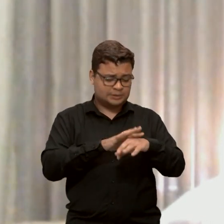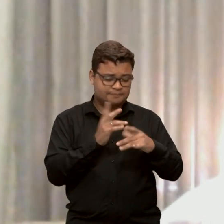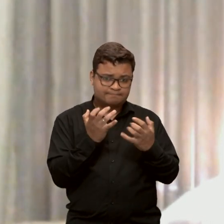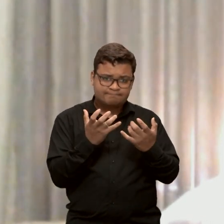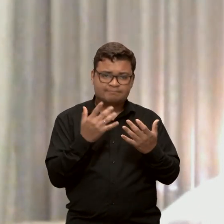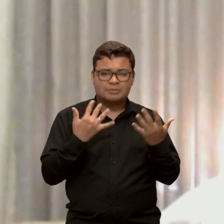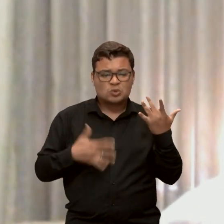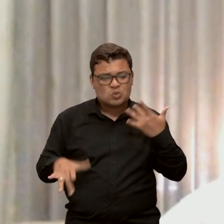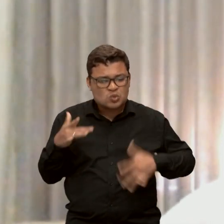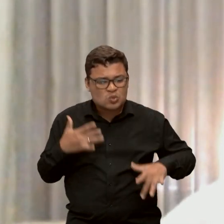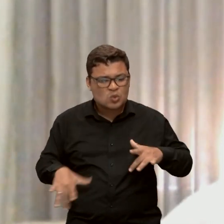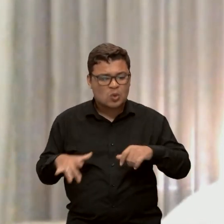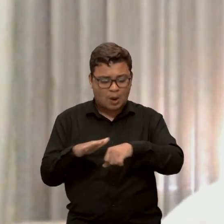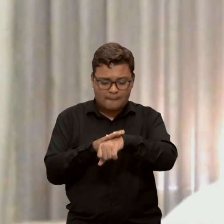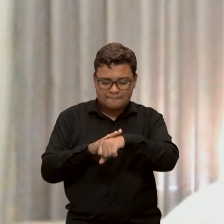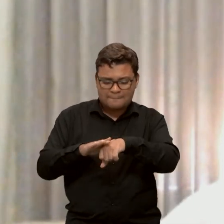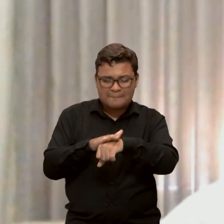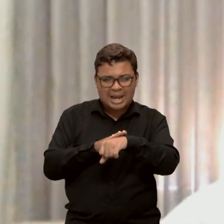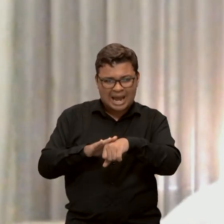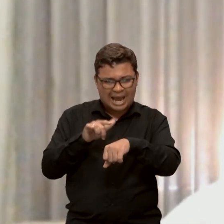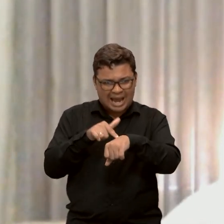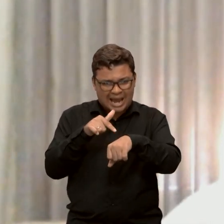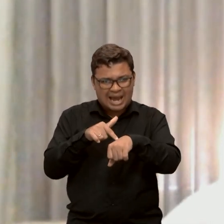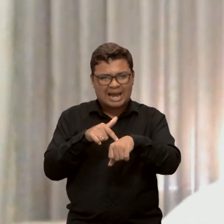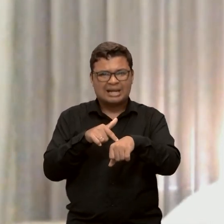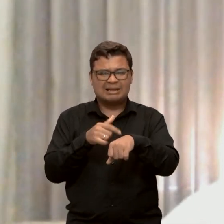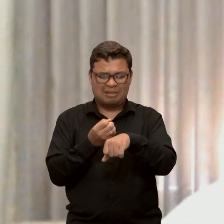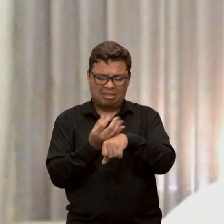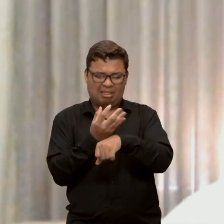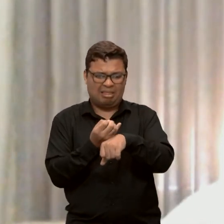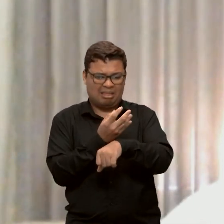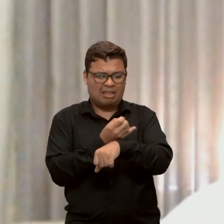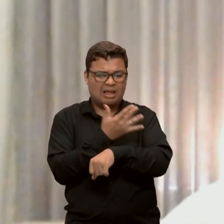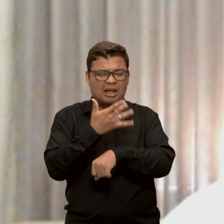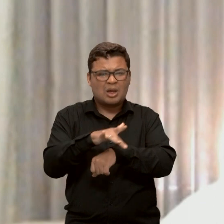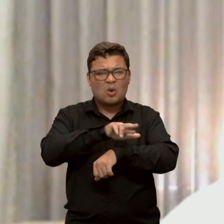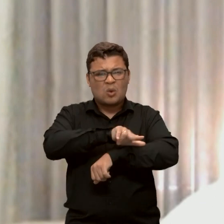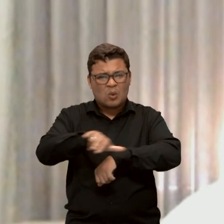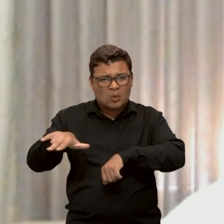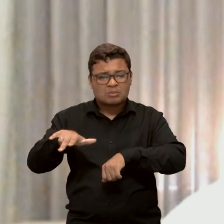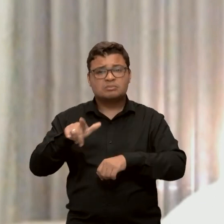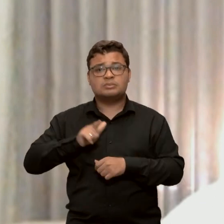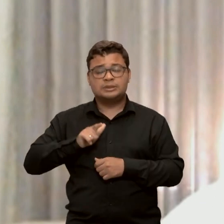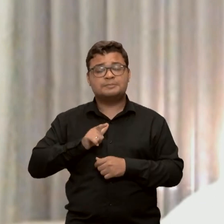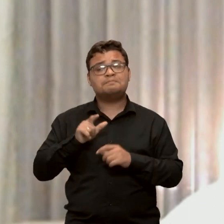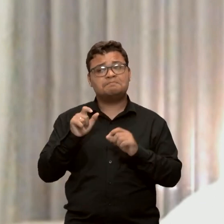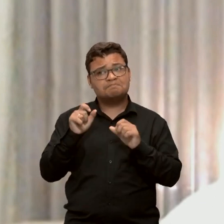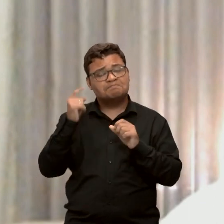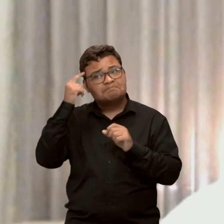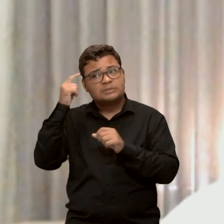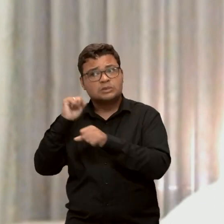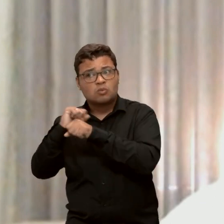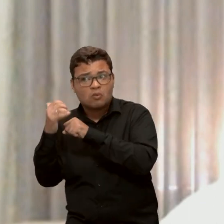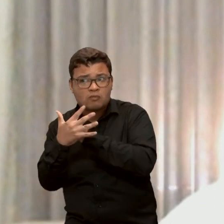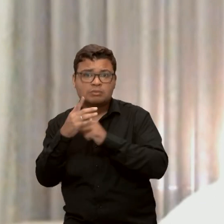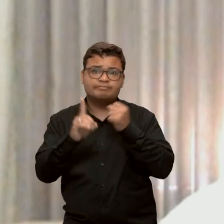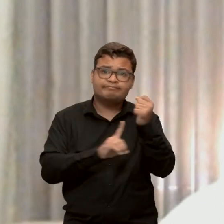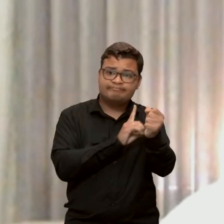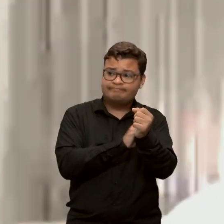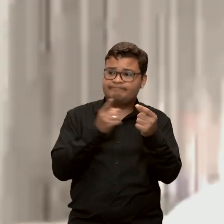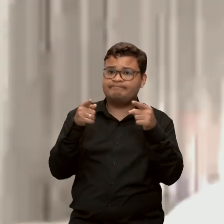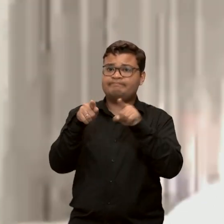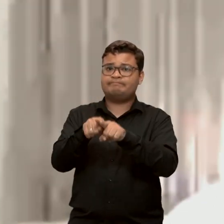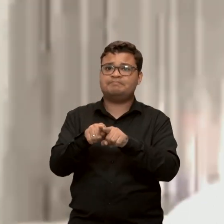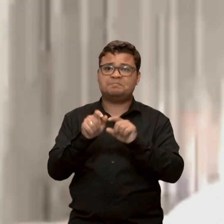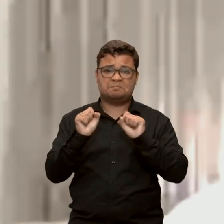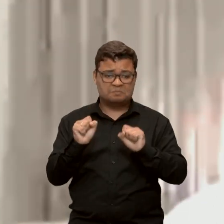área endêmica de dengue, principalmente falando em Goiás e de todo o Brasil. Então, quadro respiratório, mas com esses quadros mais prolongados